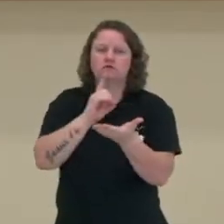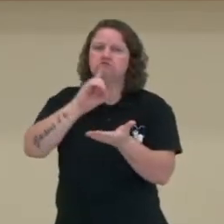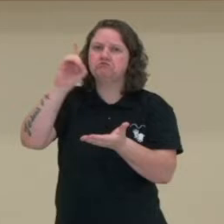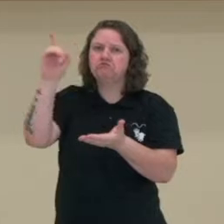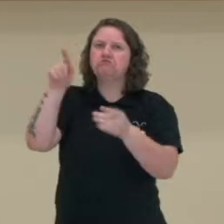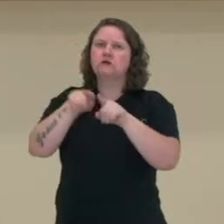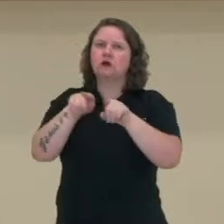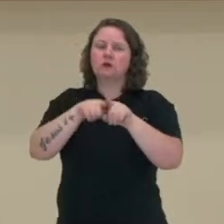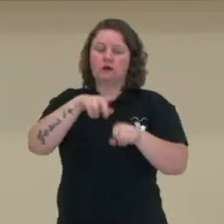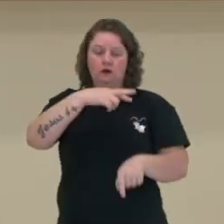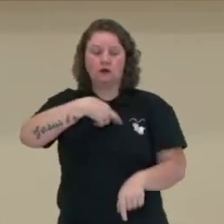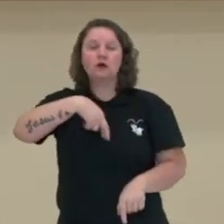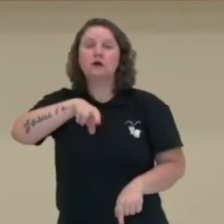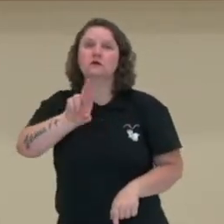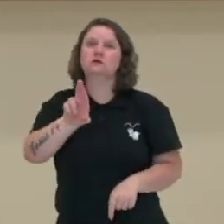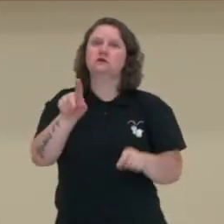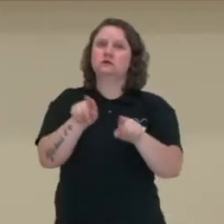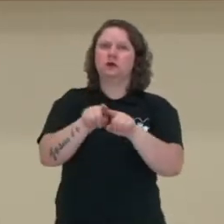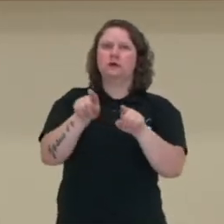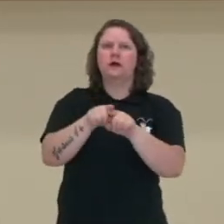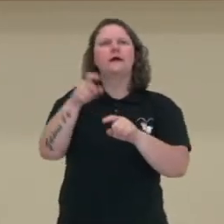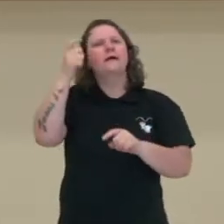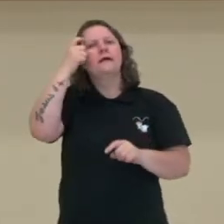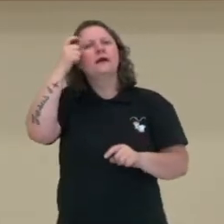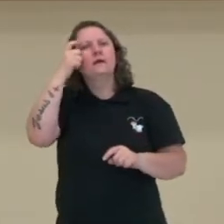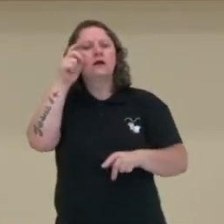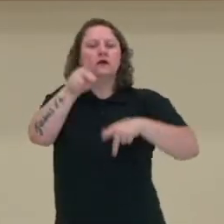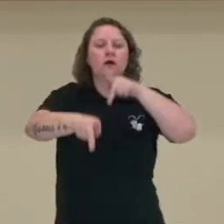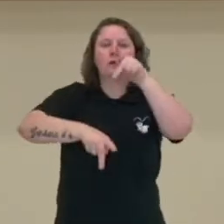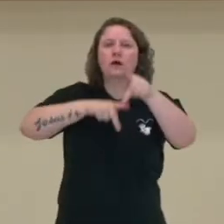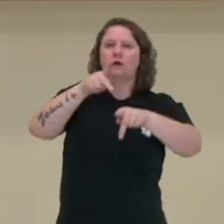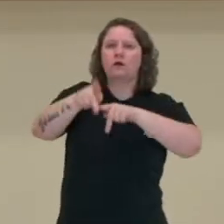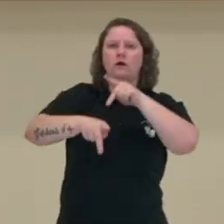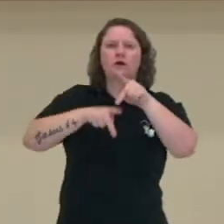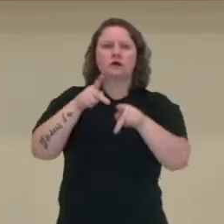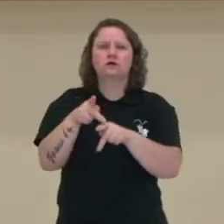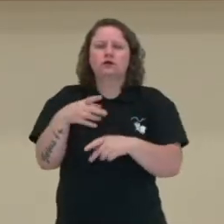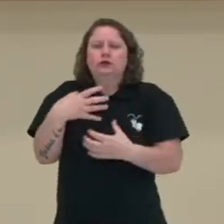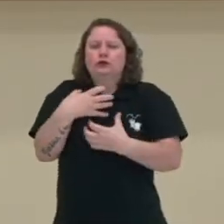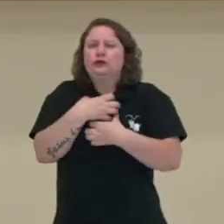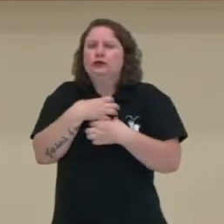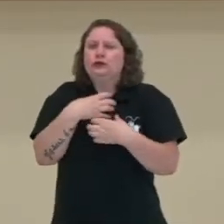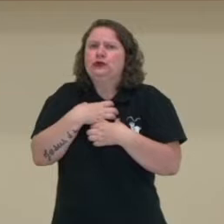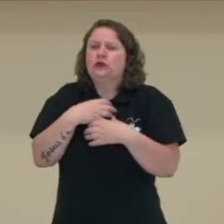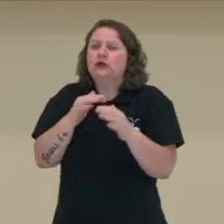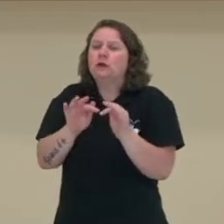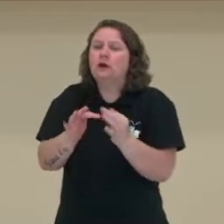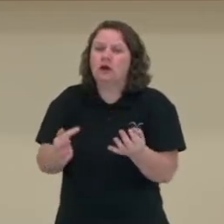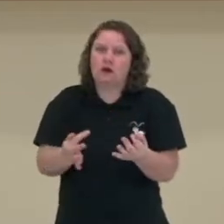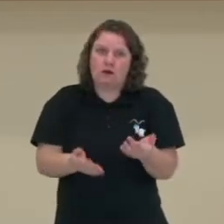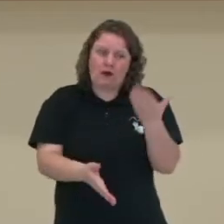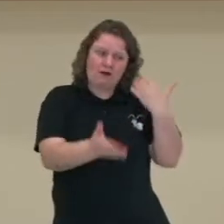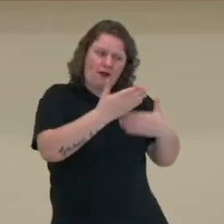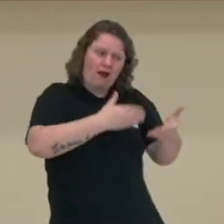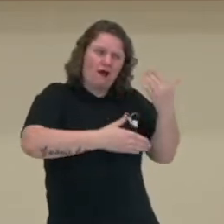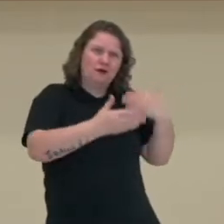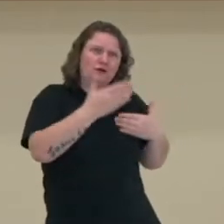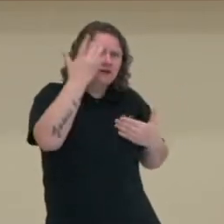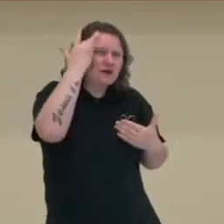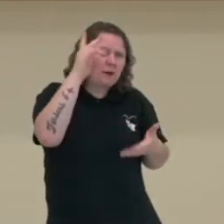religiosidade, inclusive. Pense numa população camponesa muito humilde, sem leitura e sem escrita, e